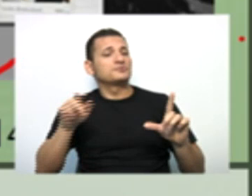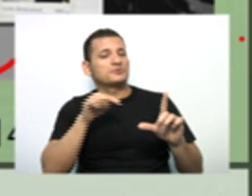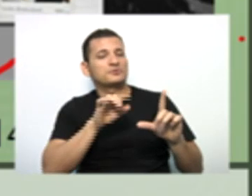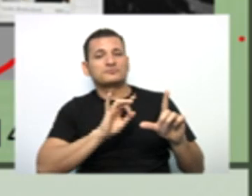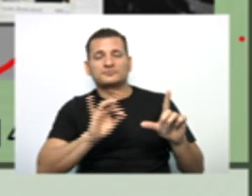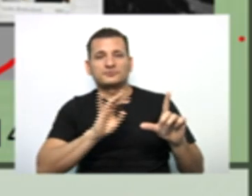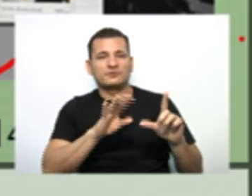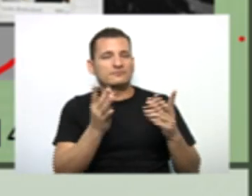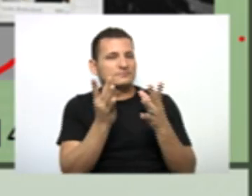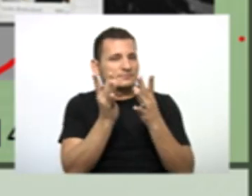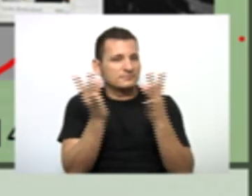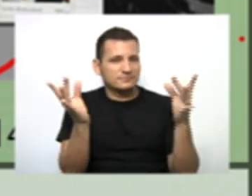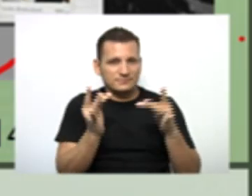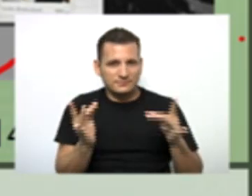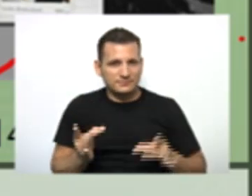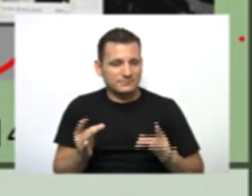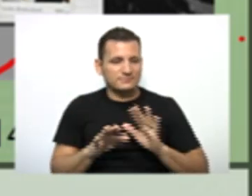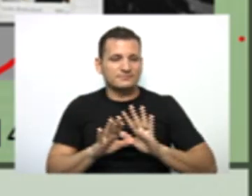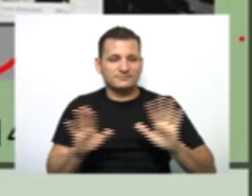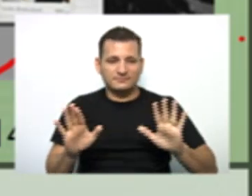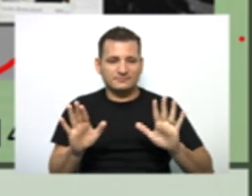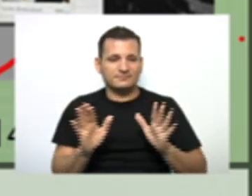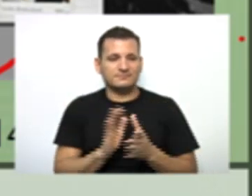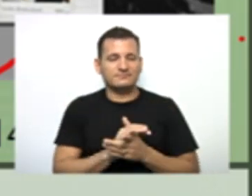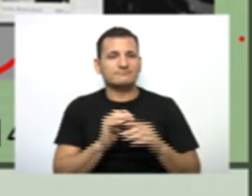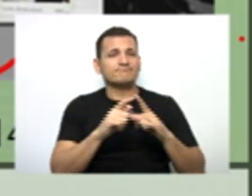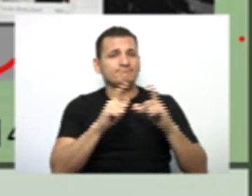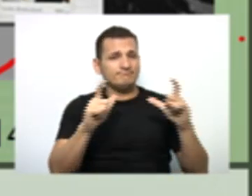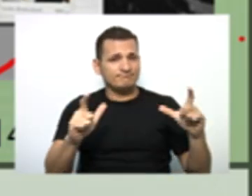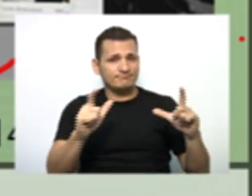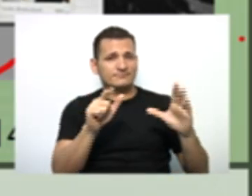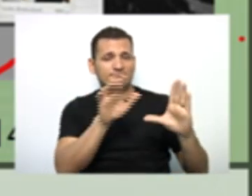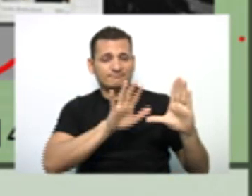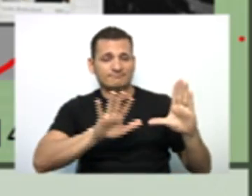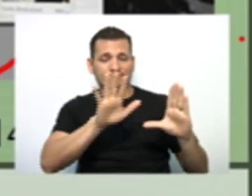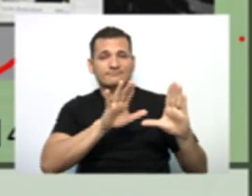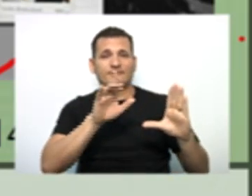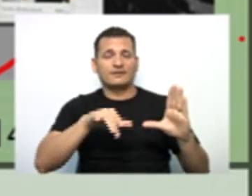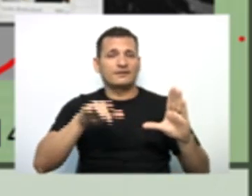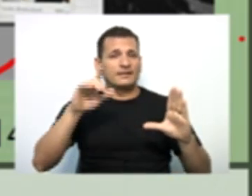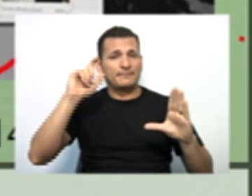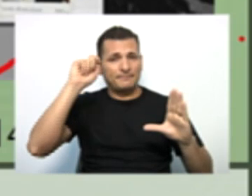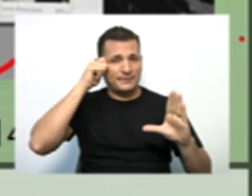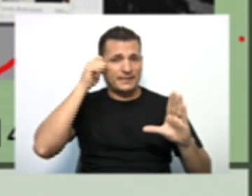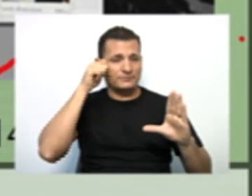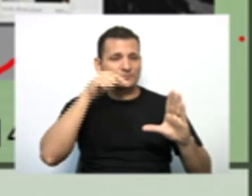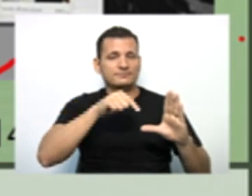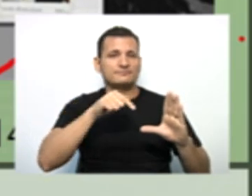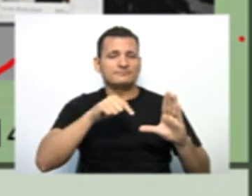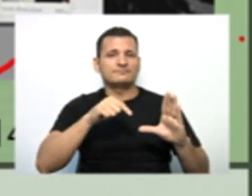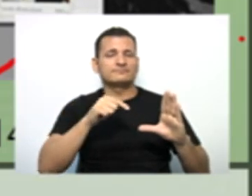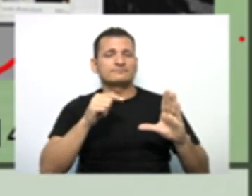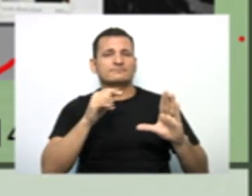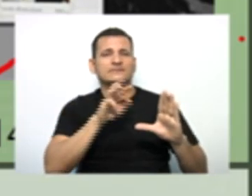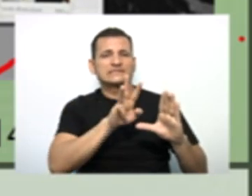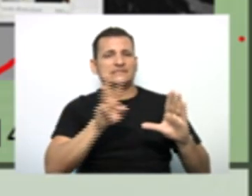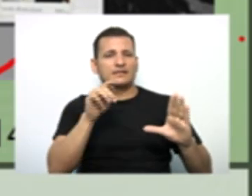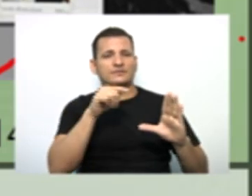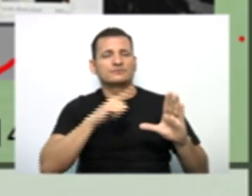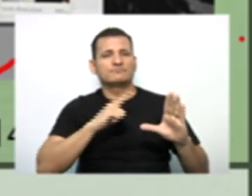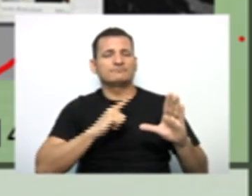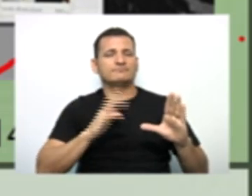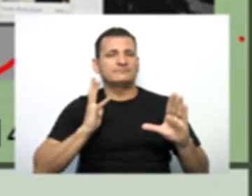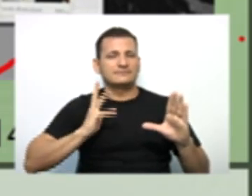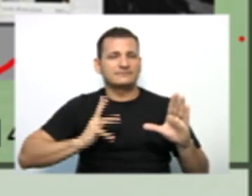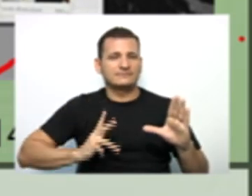nos detalhes. A maioria está em preto, justamente para dar uma neutralidade, para que o site fique